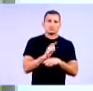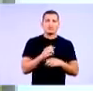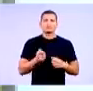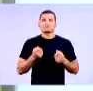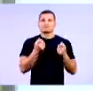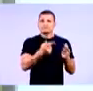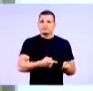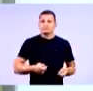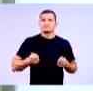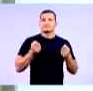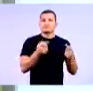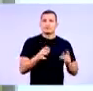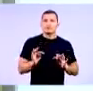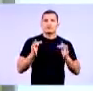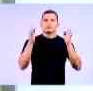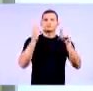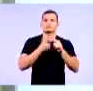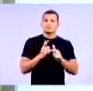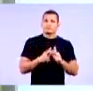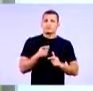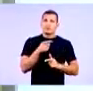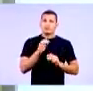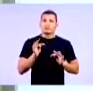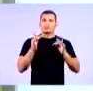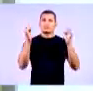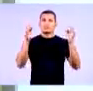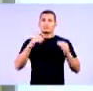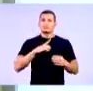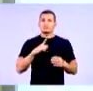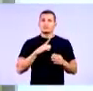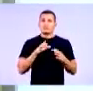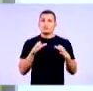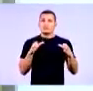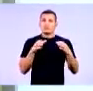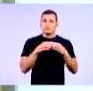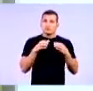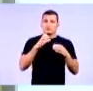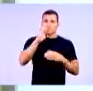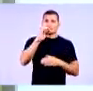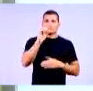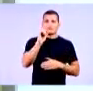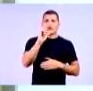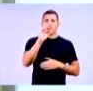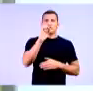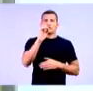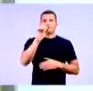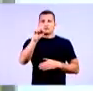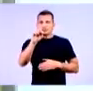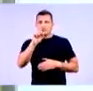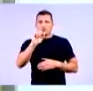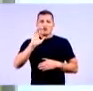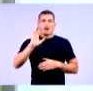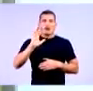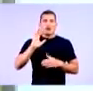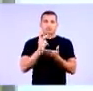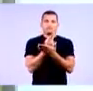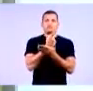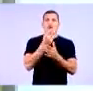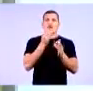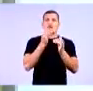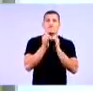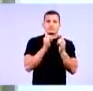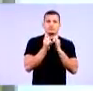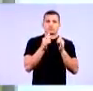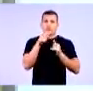tecnologia, por quê? Porque a tecnologia ela gere um conjunto de dados, né, para poder gerar informações, e com